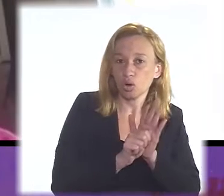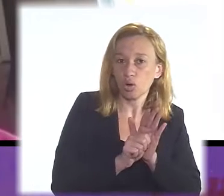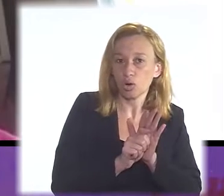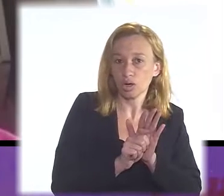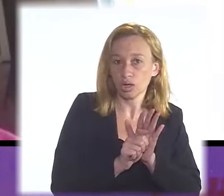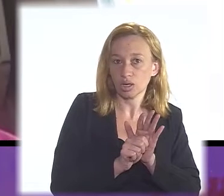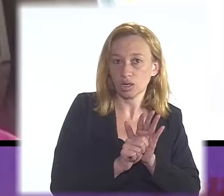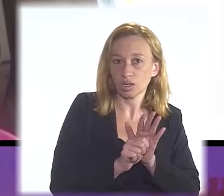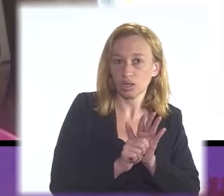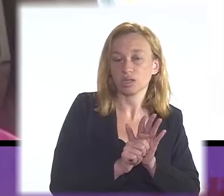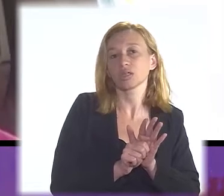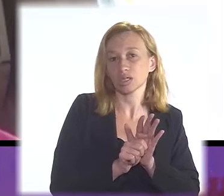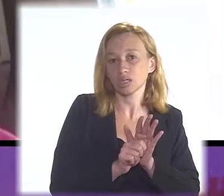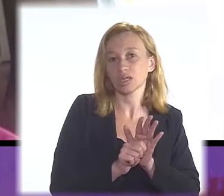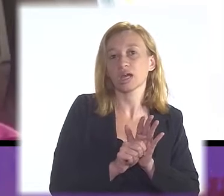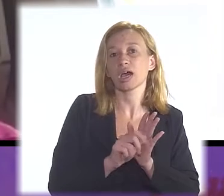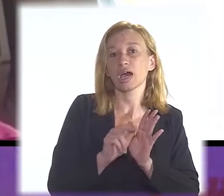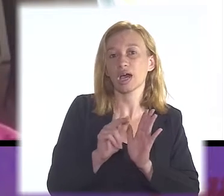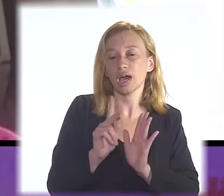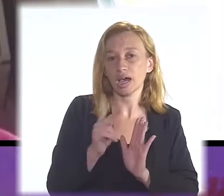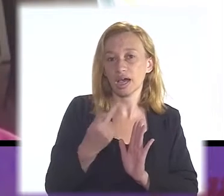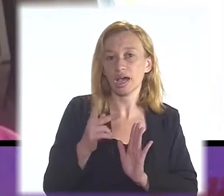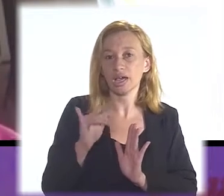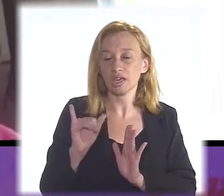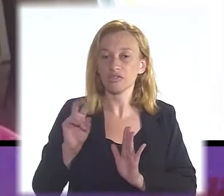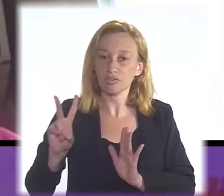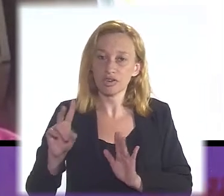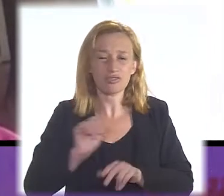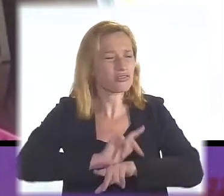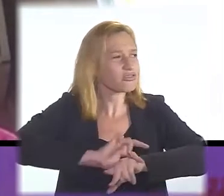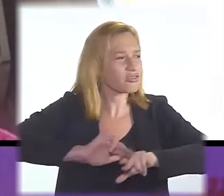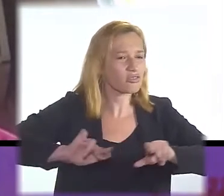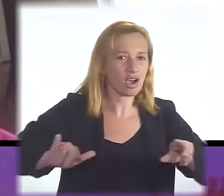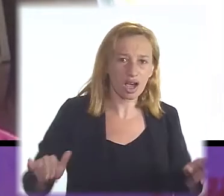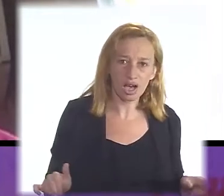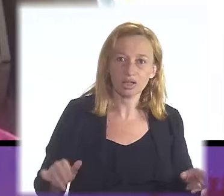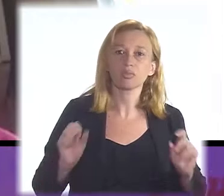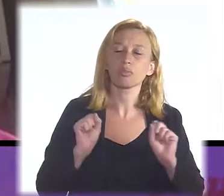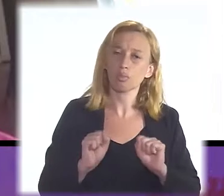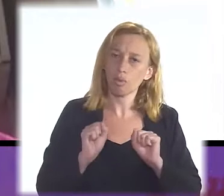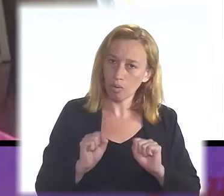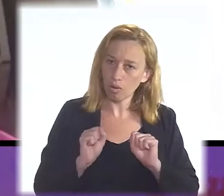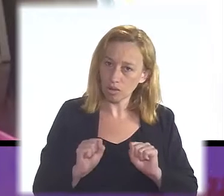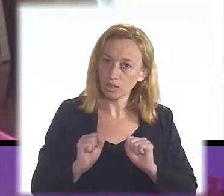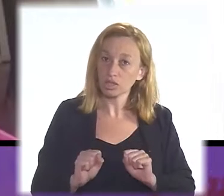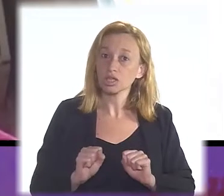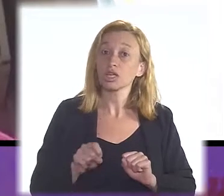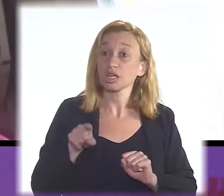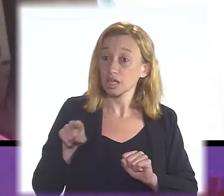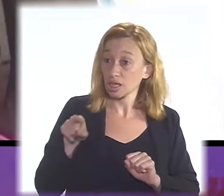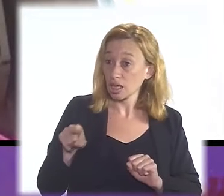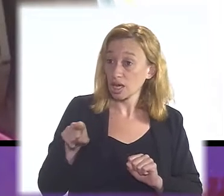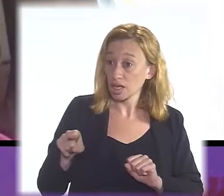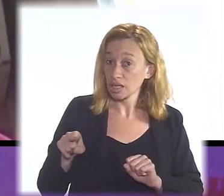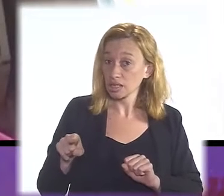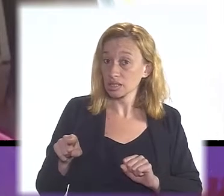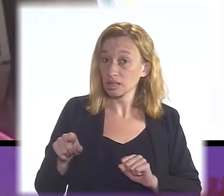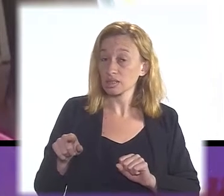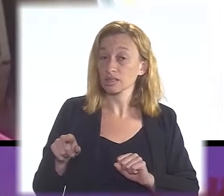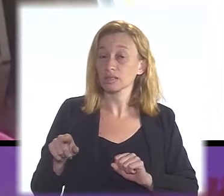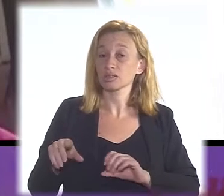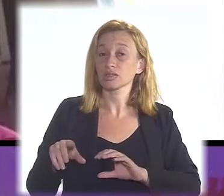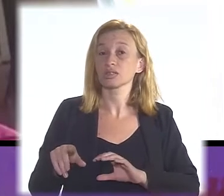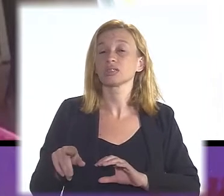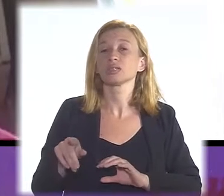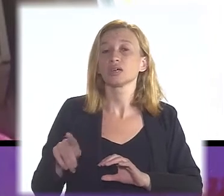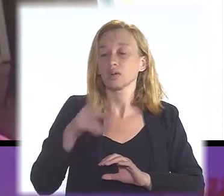nos indivíduos que foram transplantados, HIV, enfim, uma série de condições pode fazer com que esses indivíduos portadores